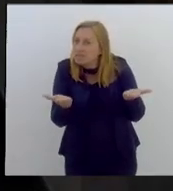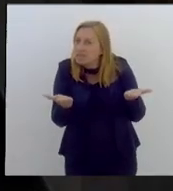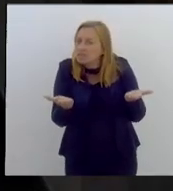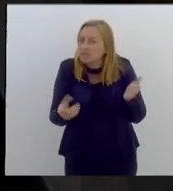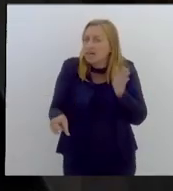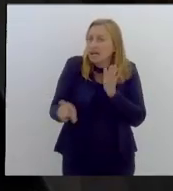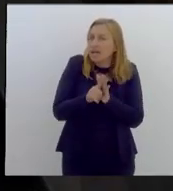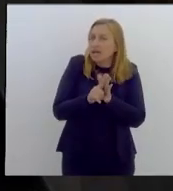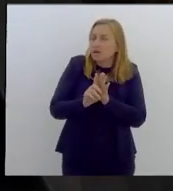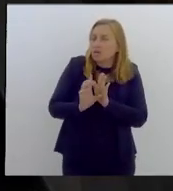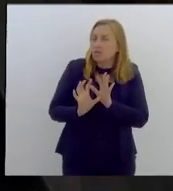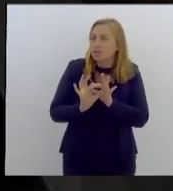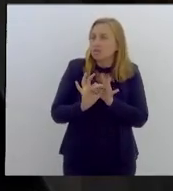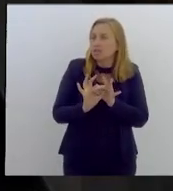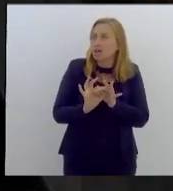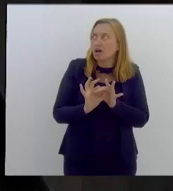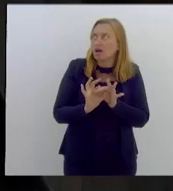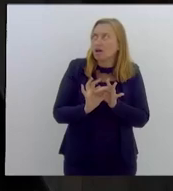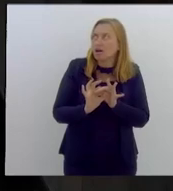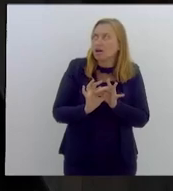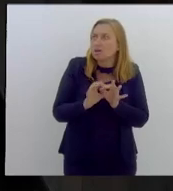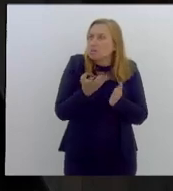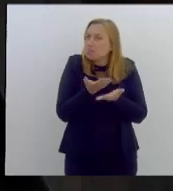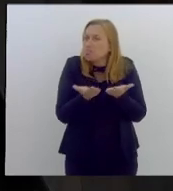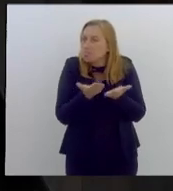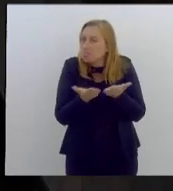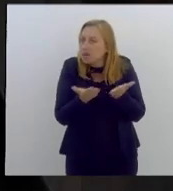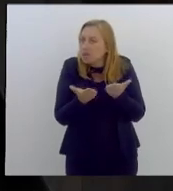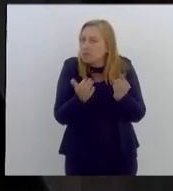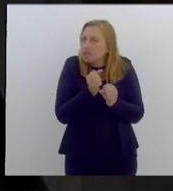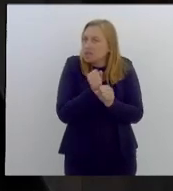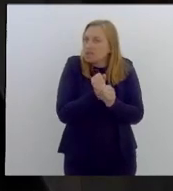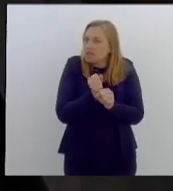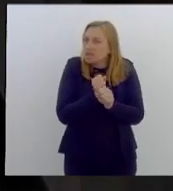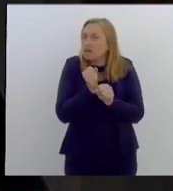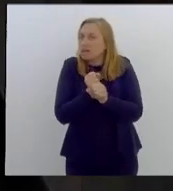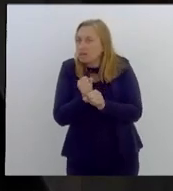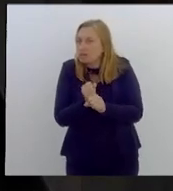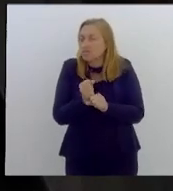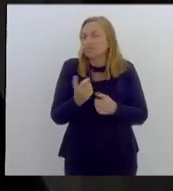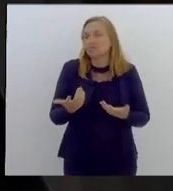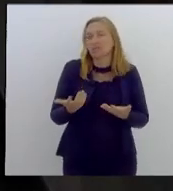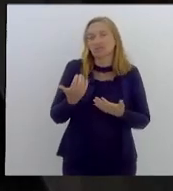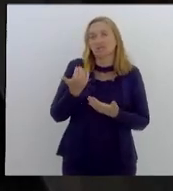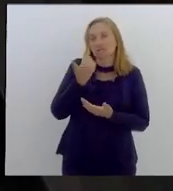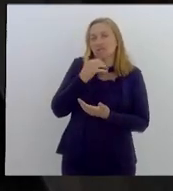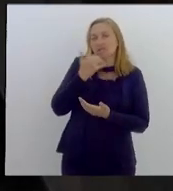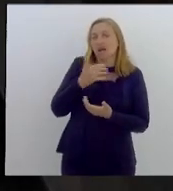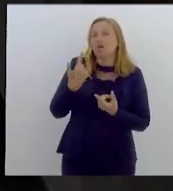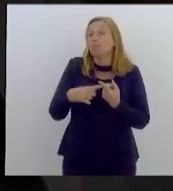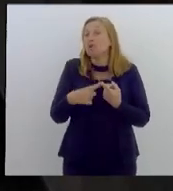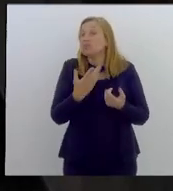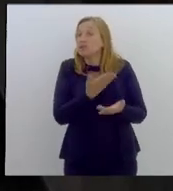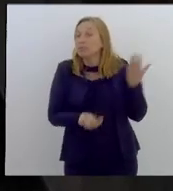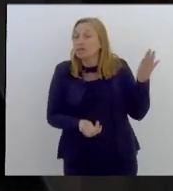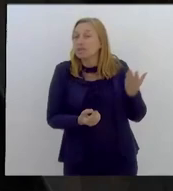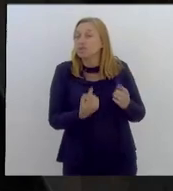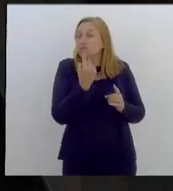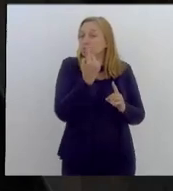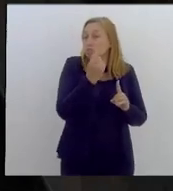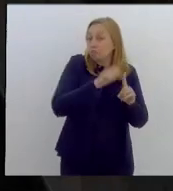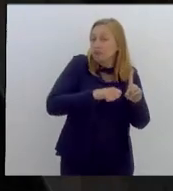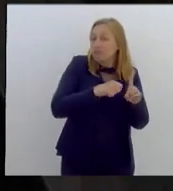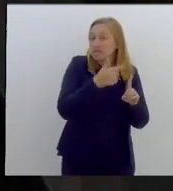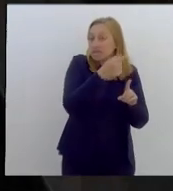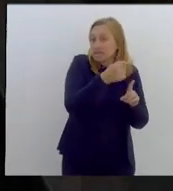lei complementar são perdas anuais, uma malandragem, porque se você perdeu do mês 7 para